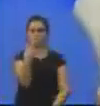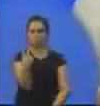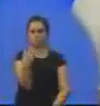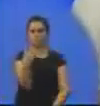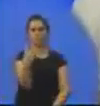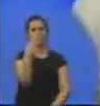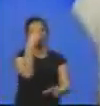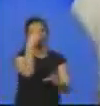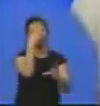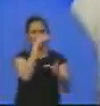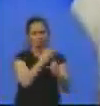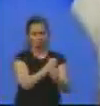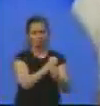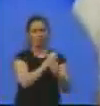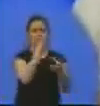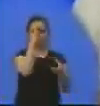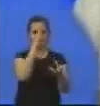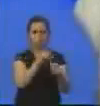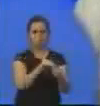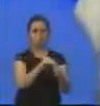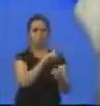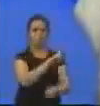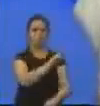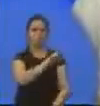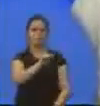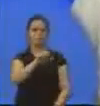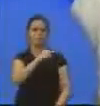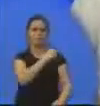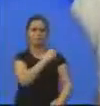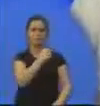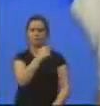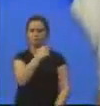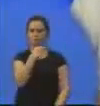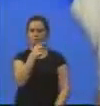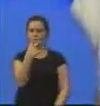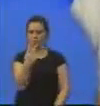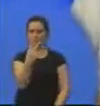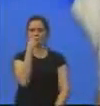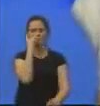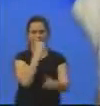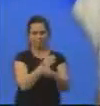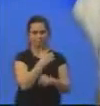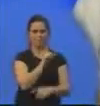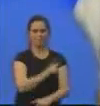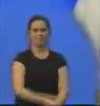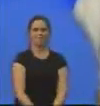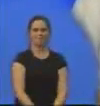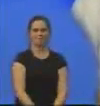conclusão, domínio real menos o ponto menos 2. Até a próxima.